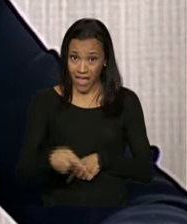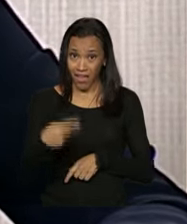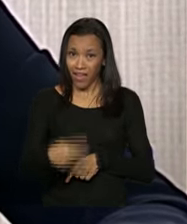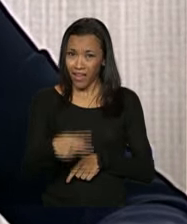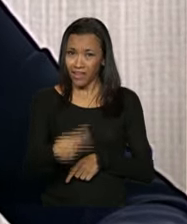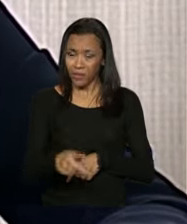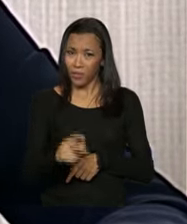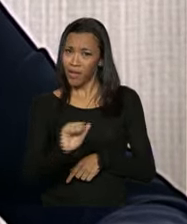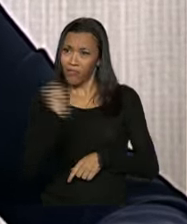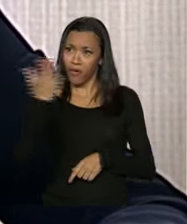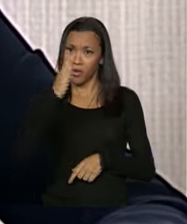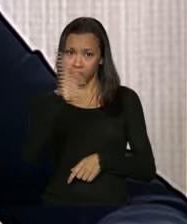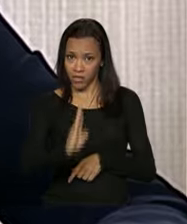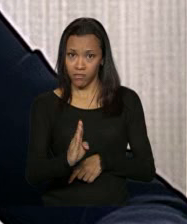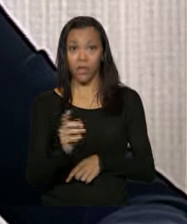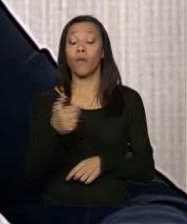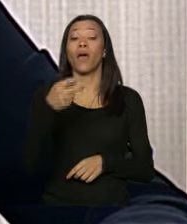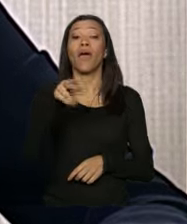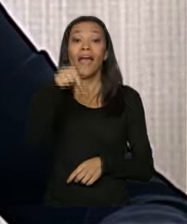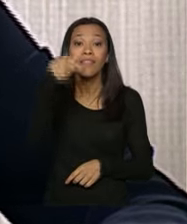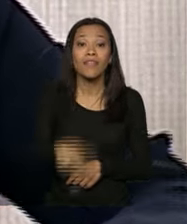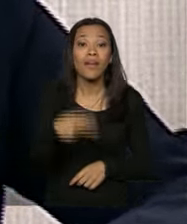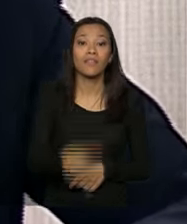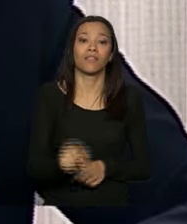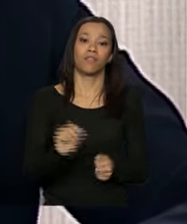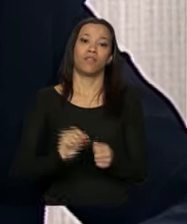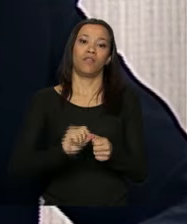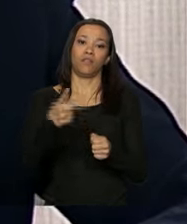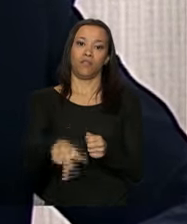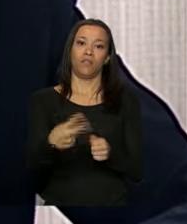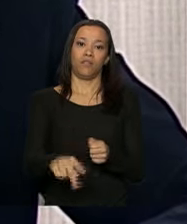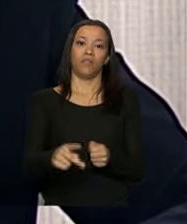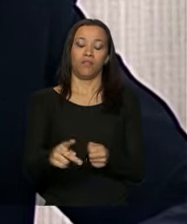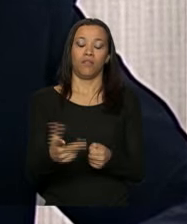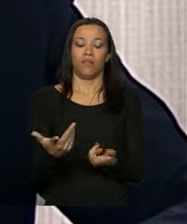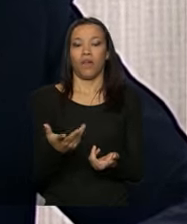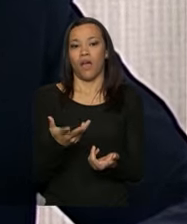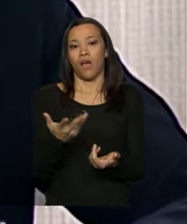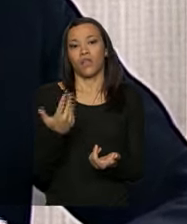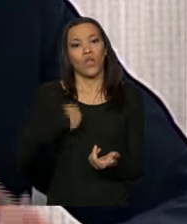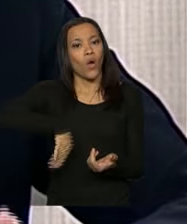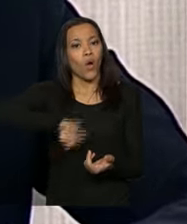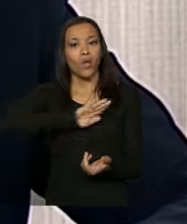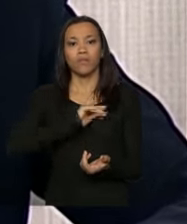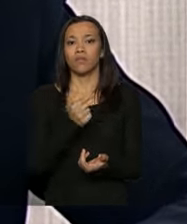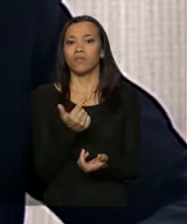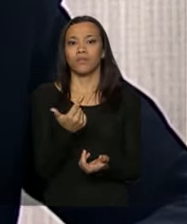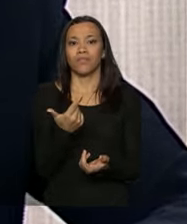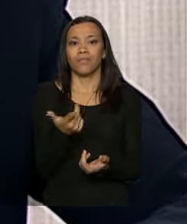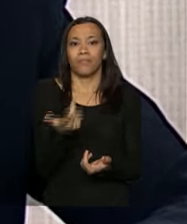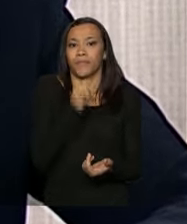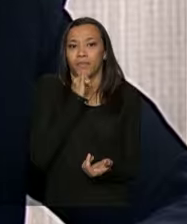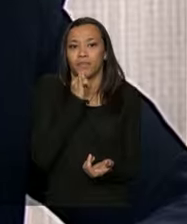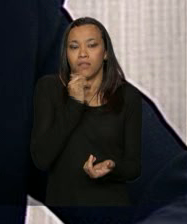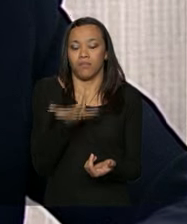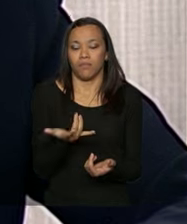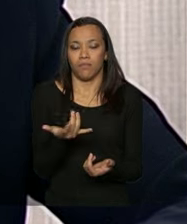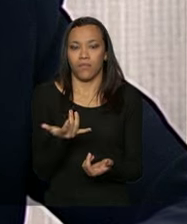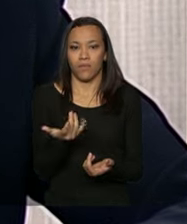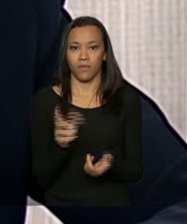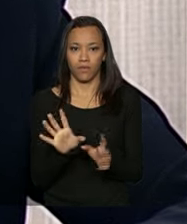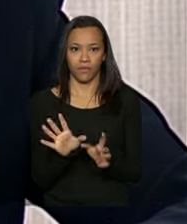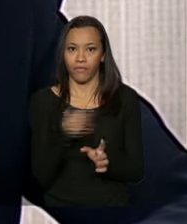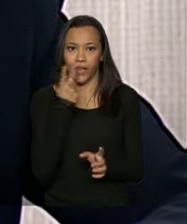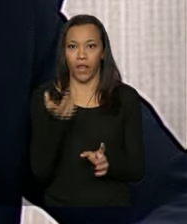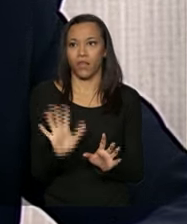fabricado no país que sequer sai daqui, às vezes sai a documentação. Então nós não temos nem que transferir isso